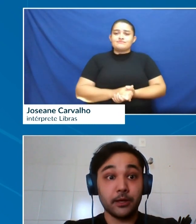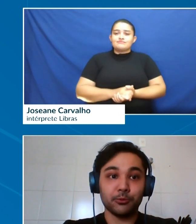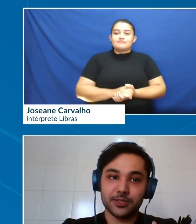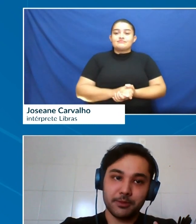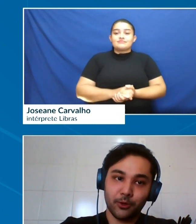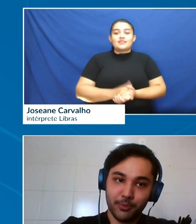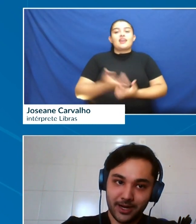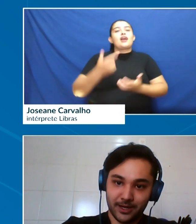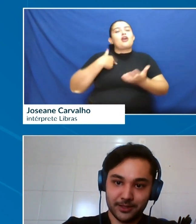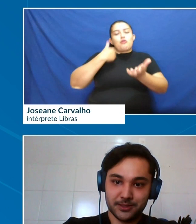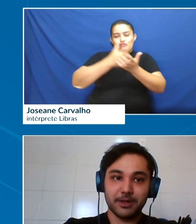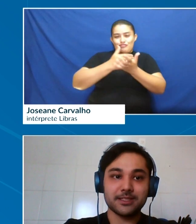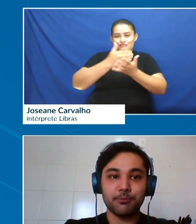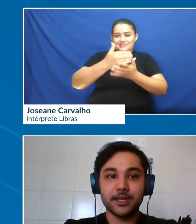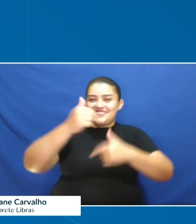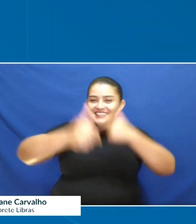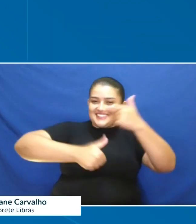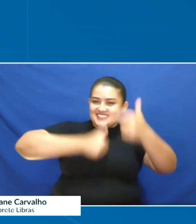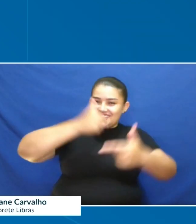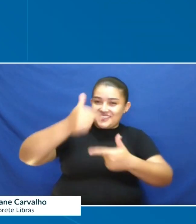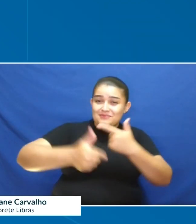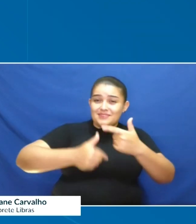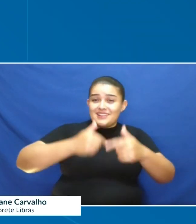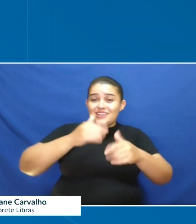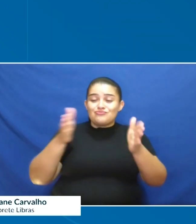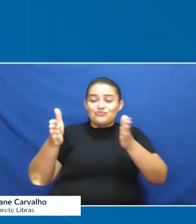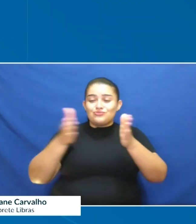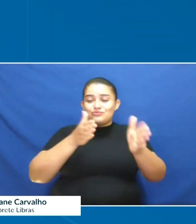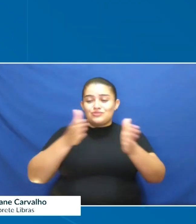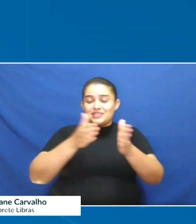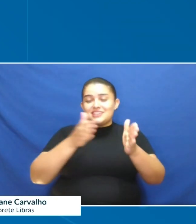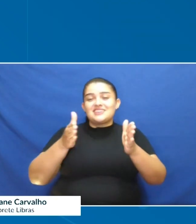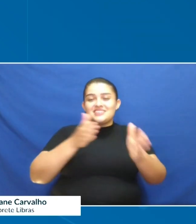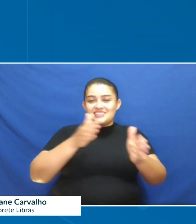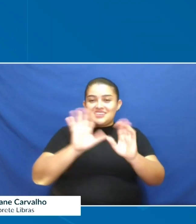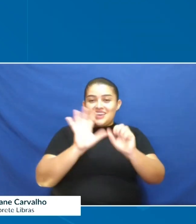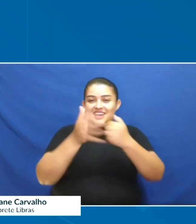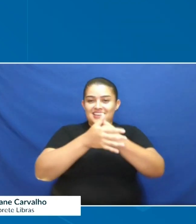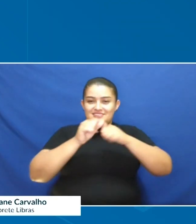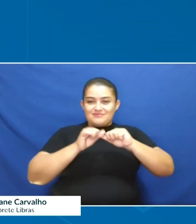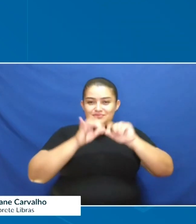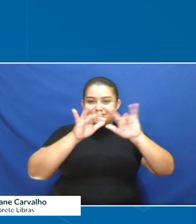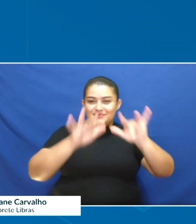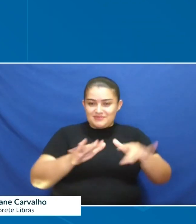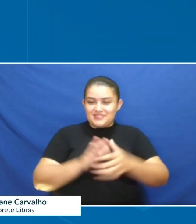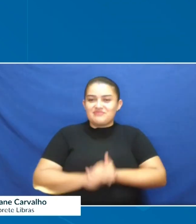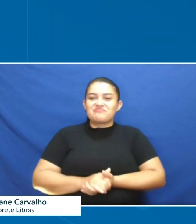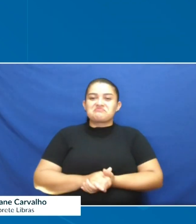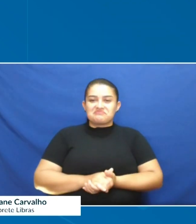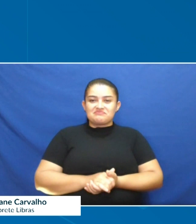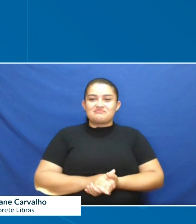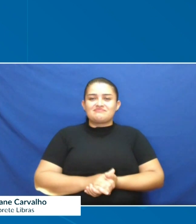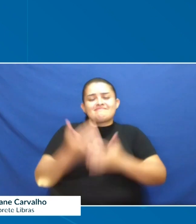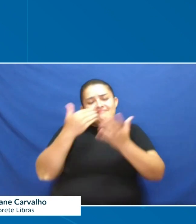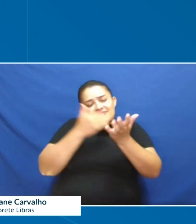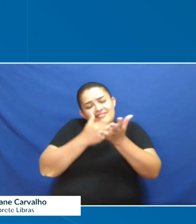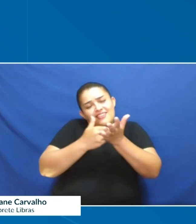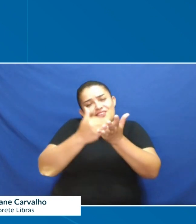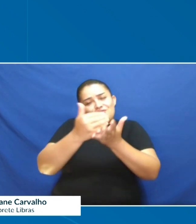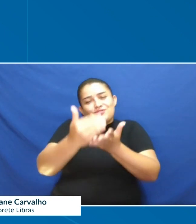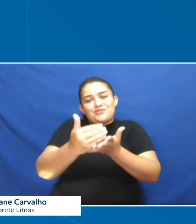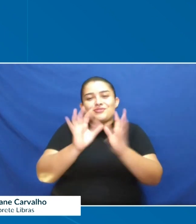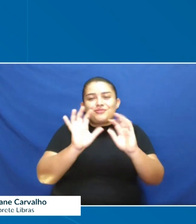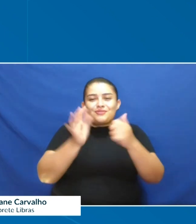eu não sabia como era antes, mas deu para entender como deveria ser o local normalmente. No comecinho, tinha os